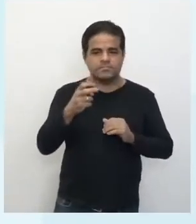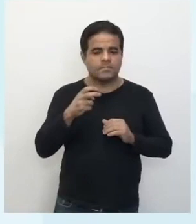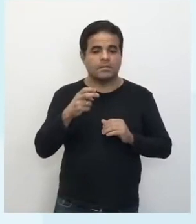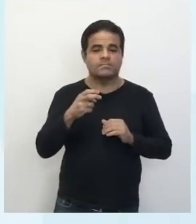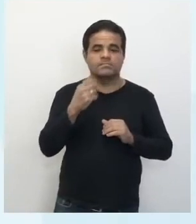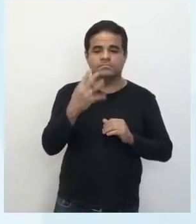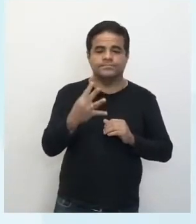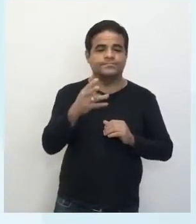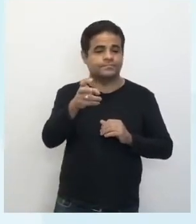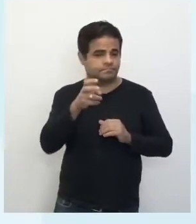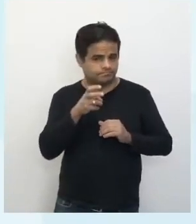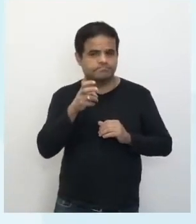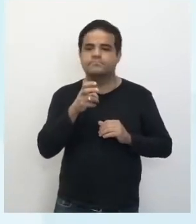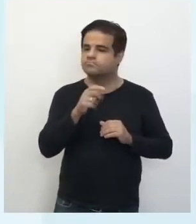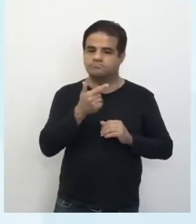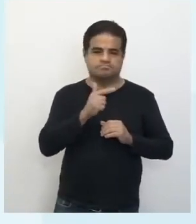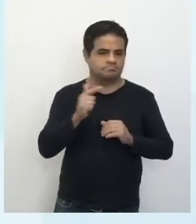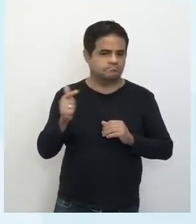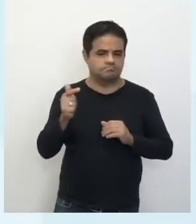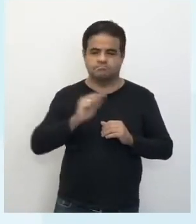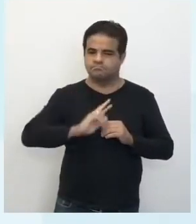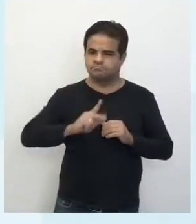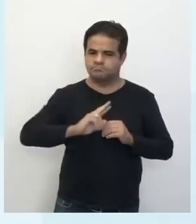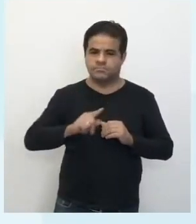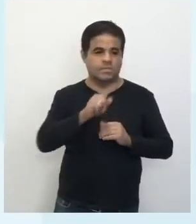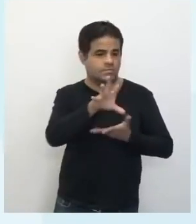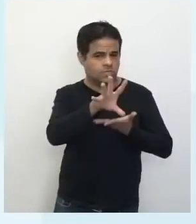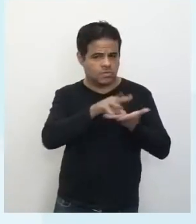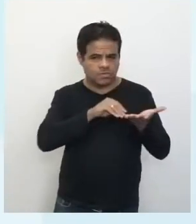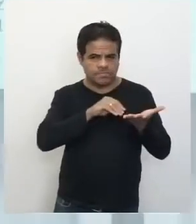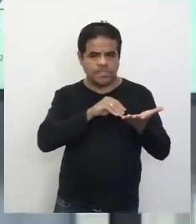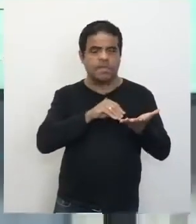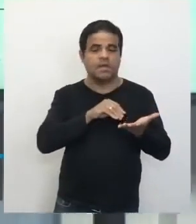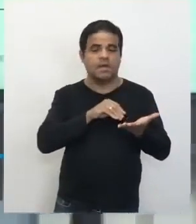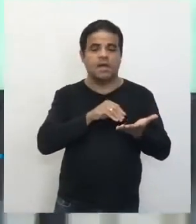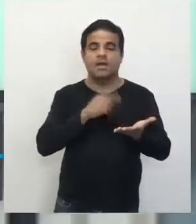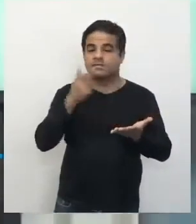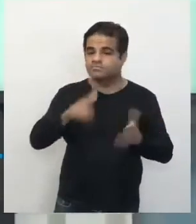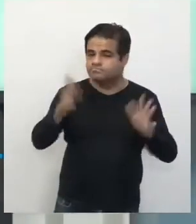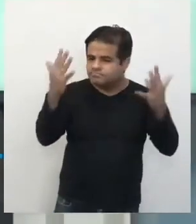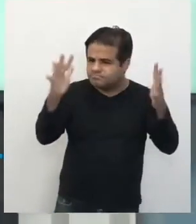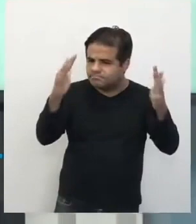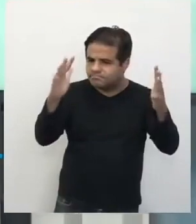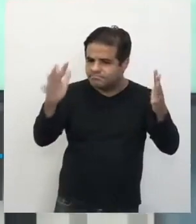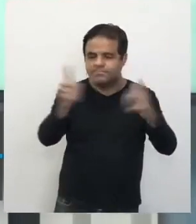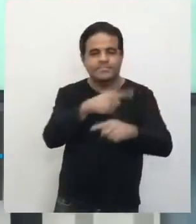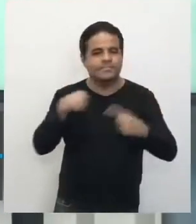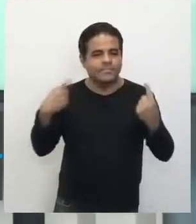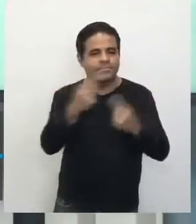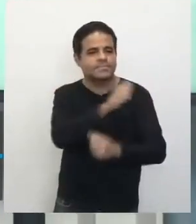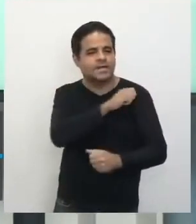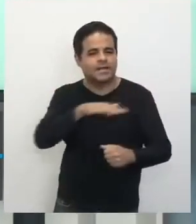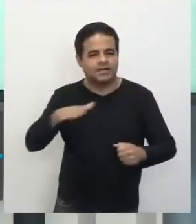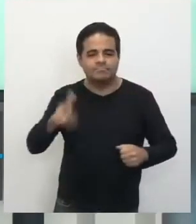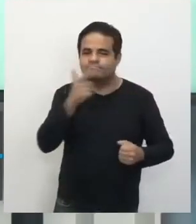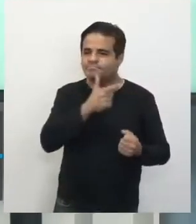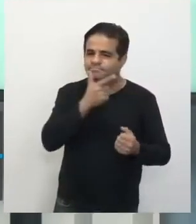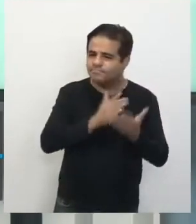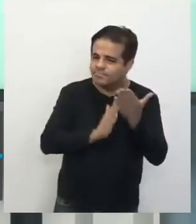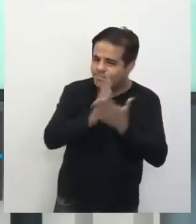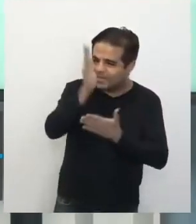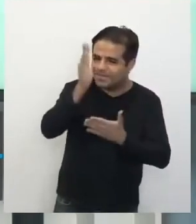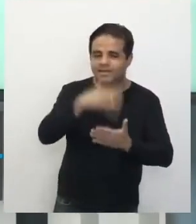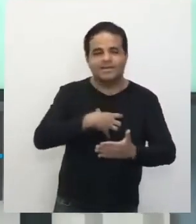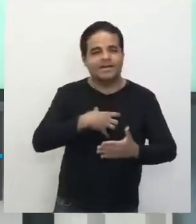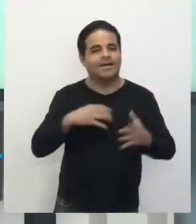E o 4x² também não tem. Então, você copia. Então, aplausos de novo aí, produção, para os nossos alunos. Aê! Agora a gente